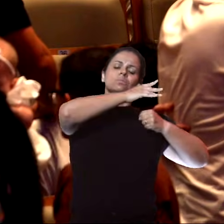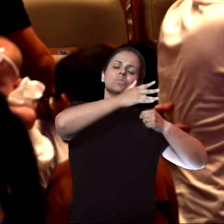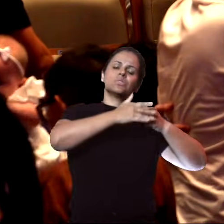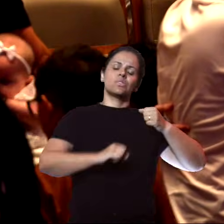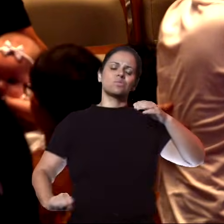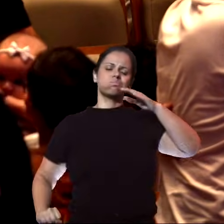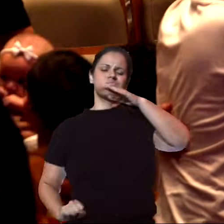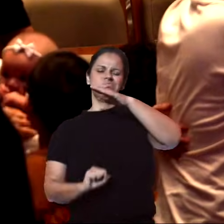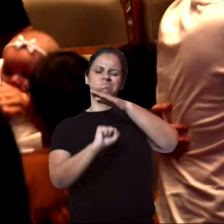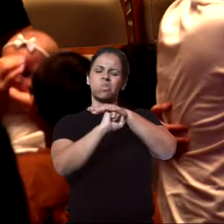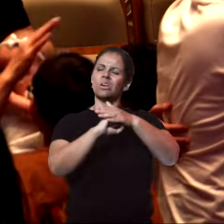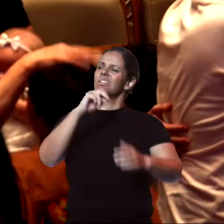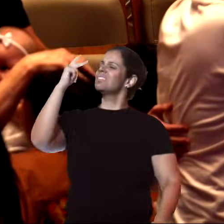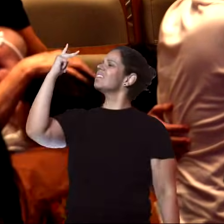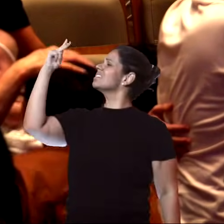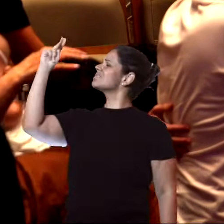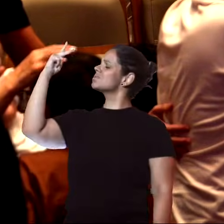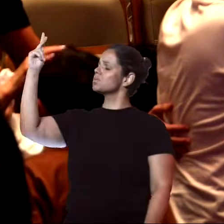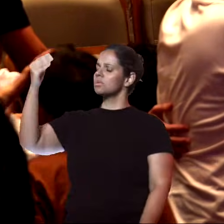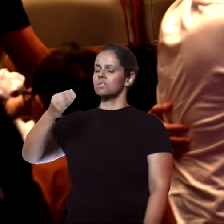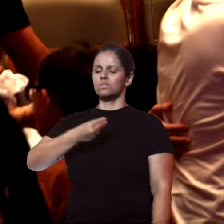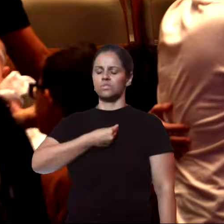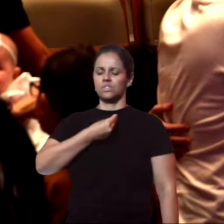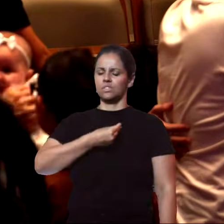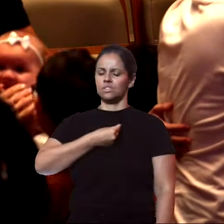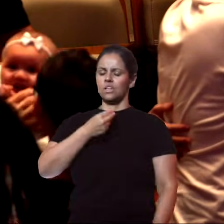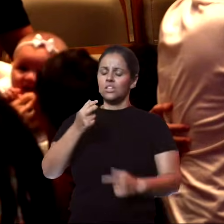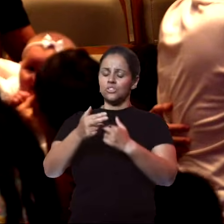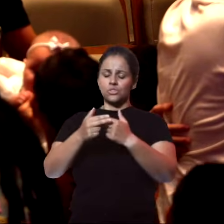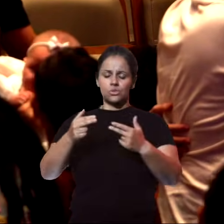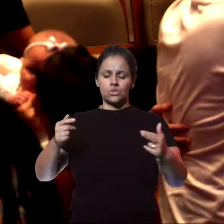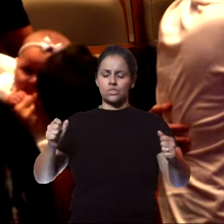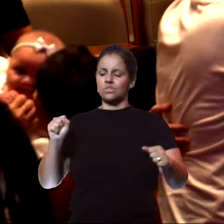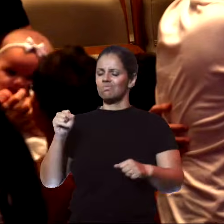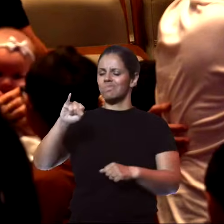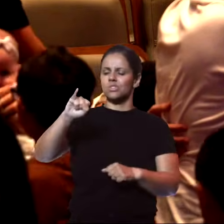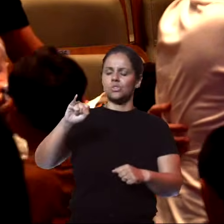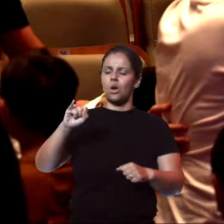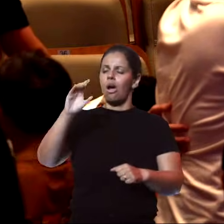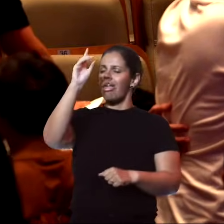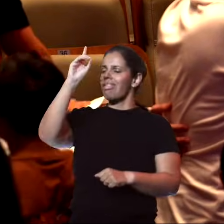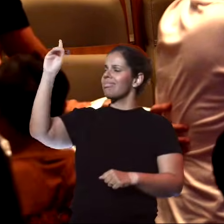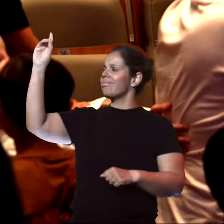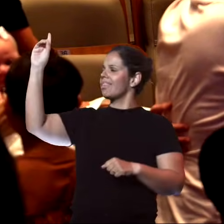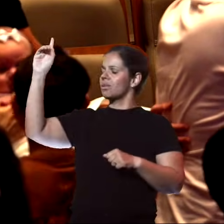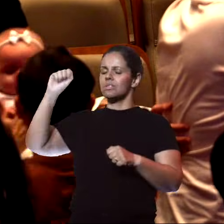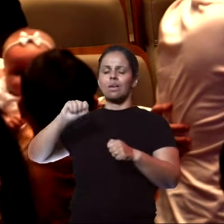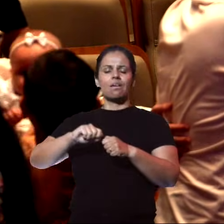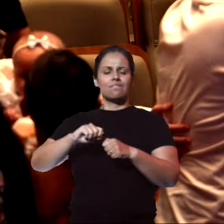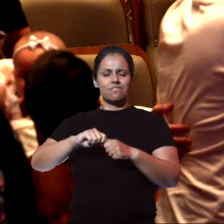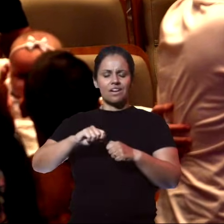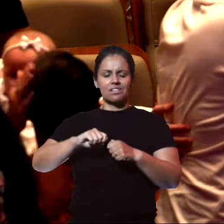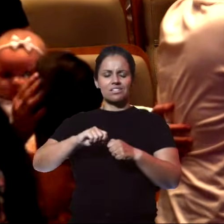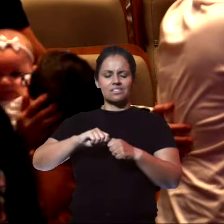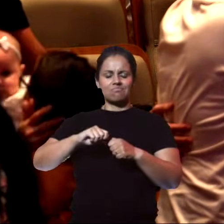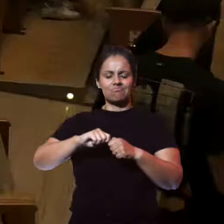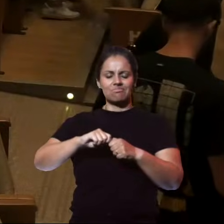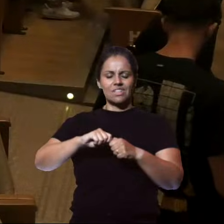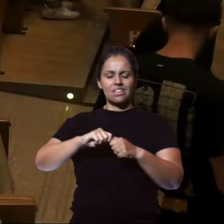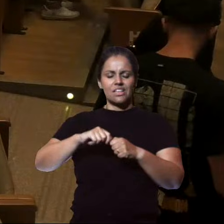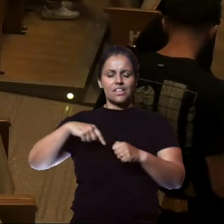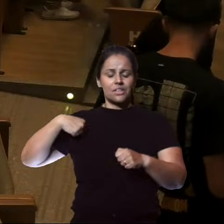vida. Nos encha daquilo que só o Senhor pode fazer. O Espírito que já habita em nós esteja pleno dentro da